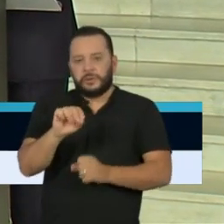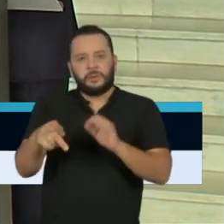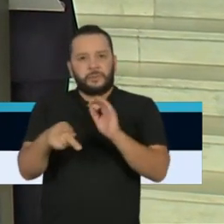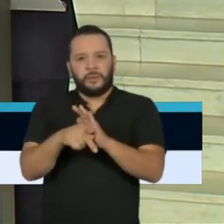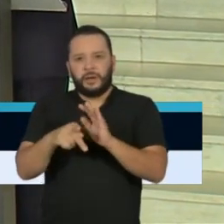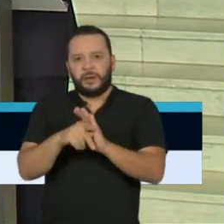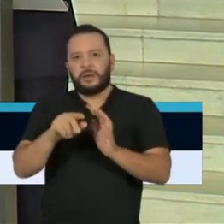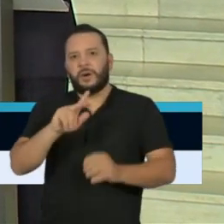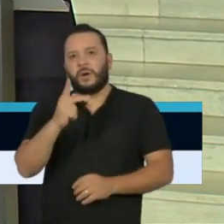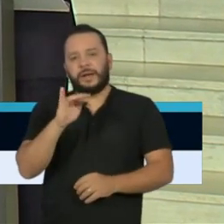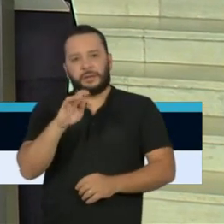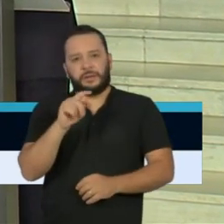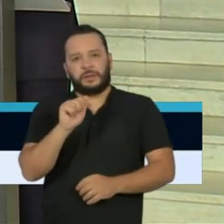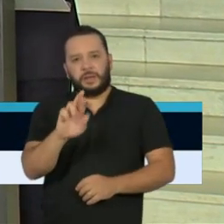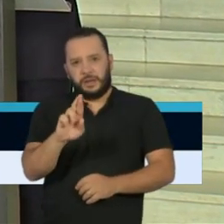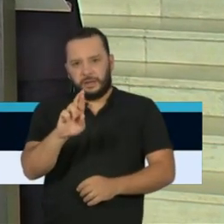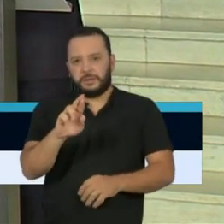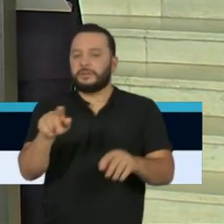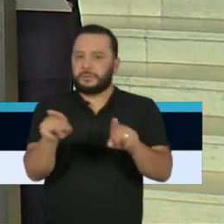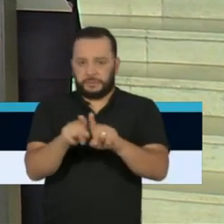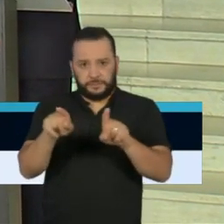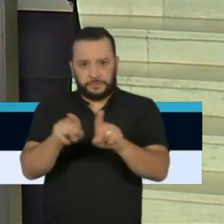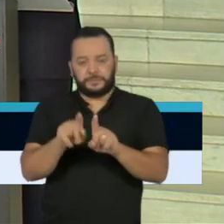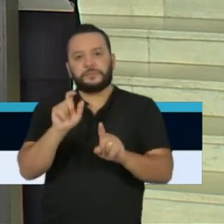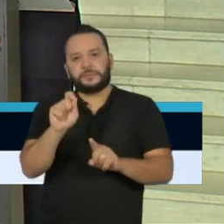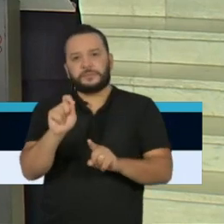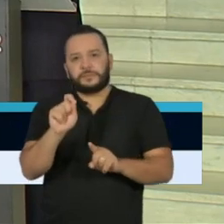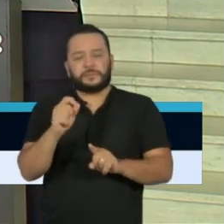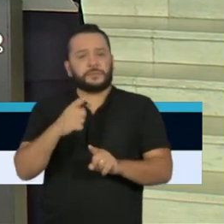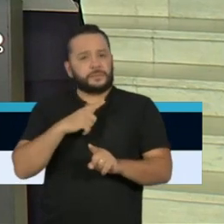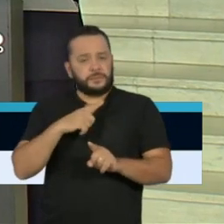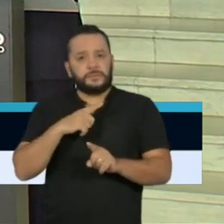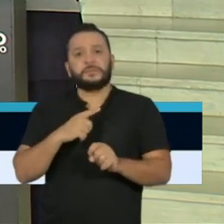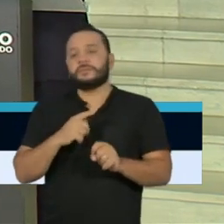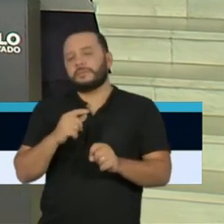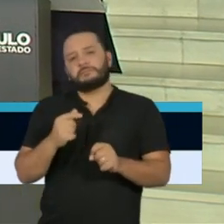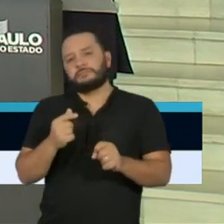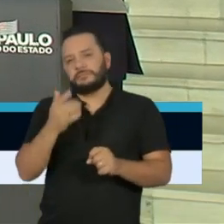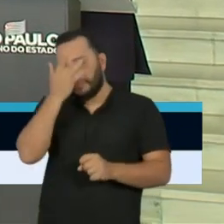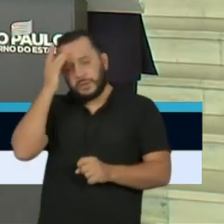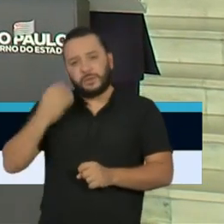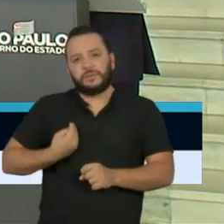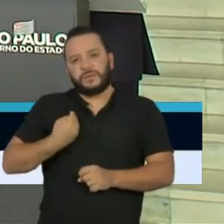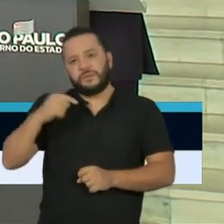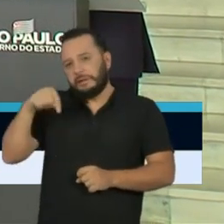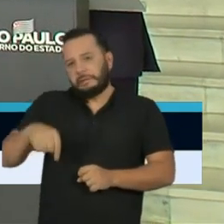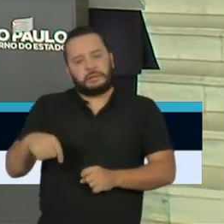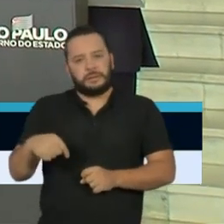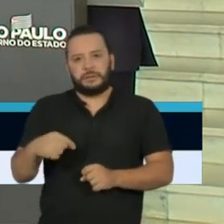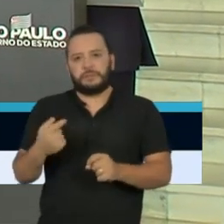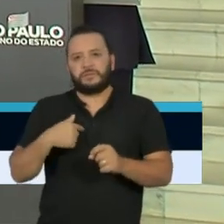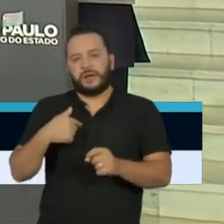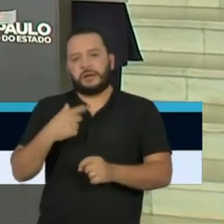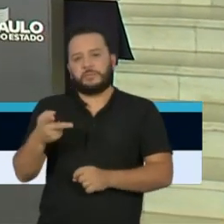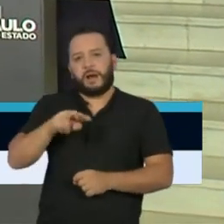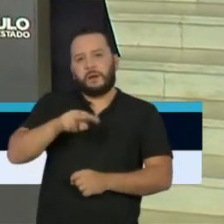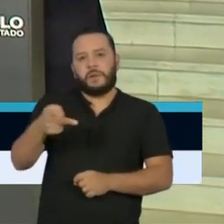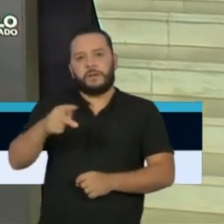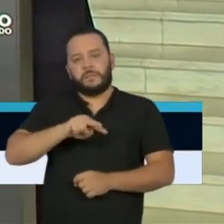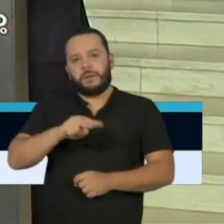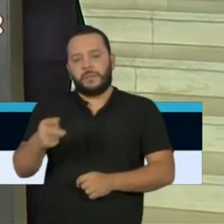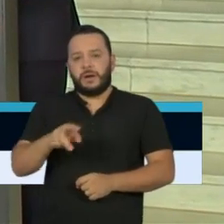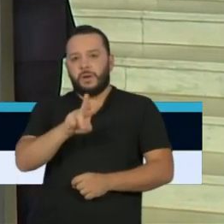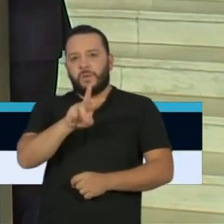agência Reuters, e intercalando com as presenças aqui. Vamos ao segundo, o William Cury, que não está